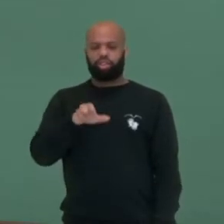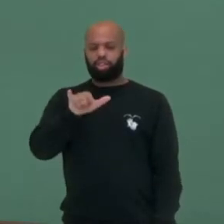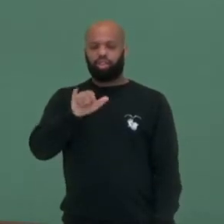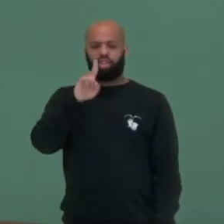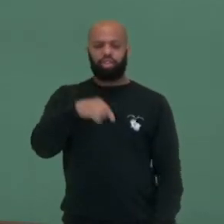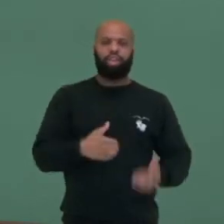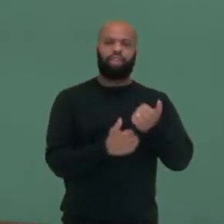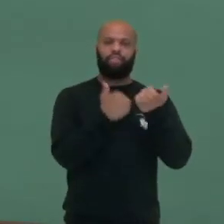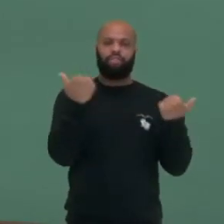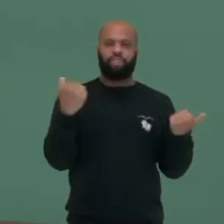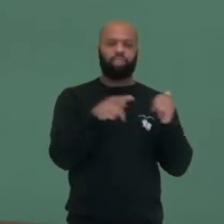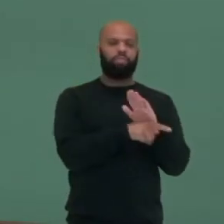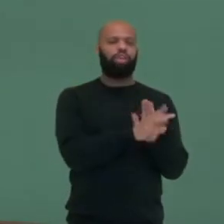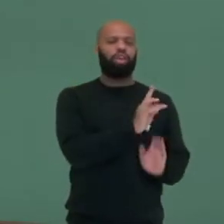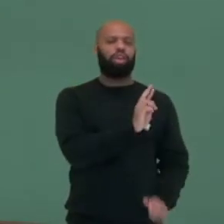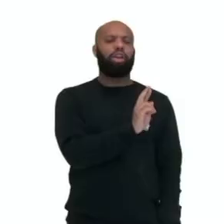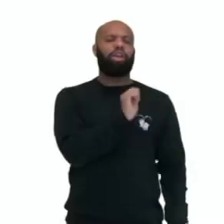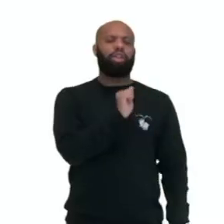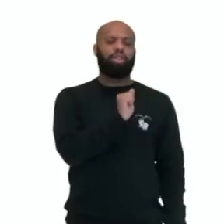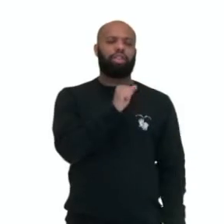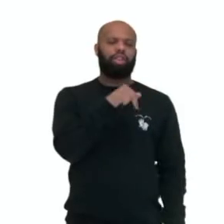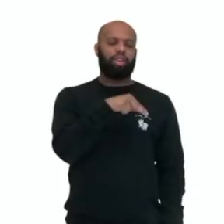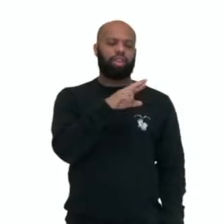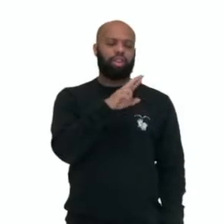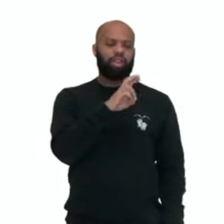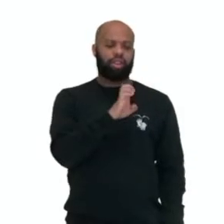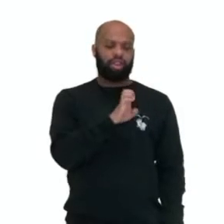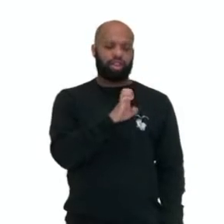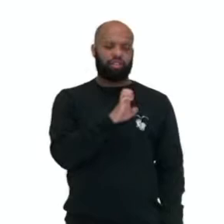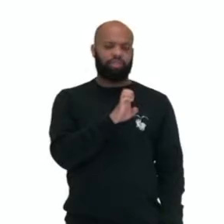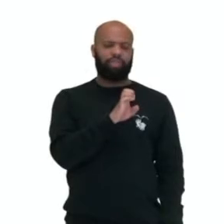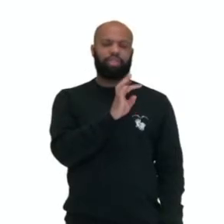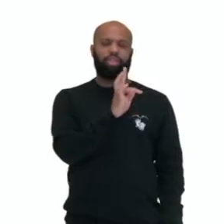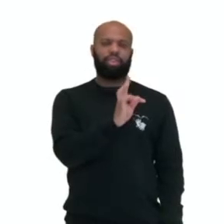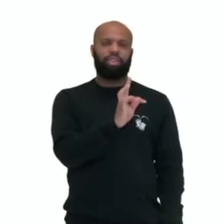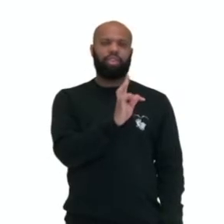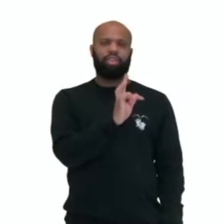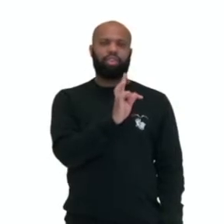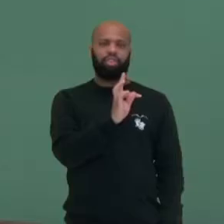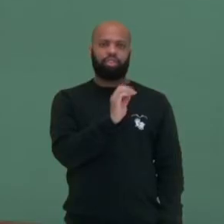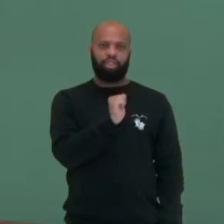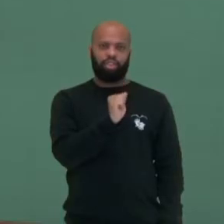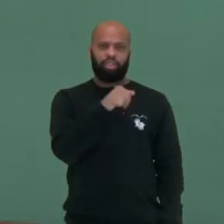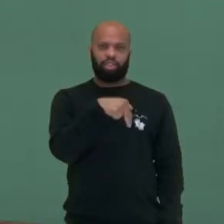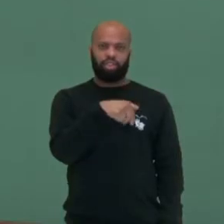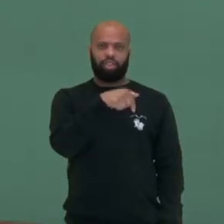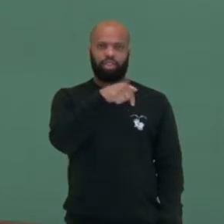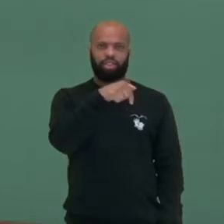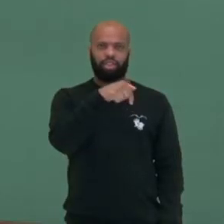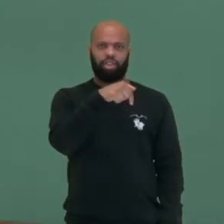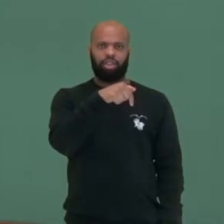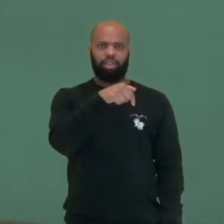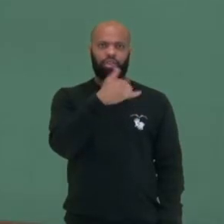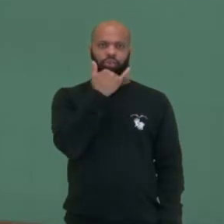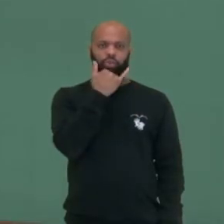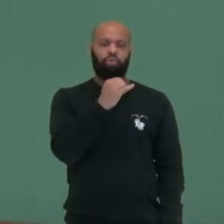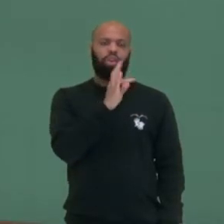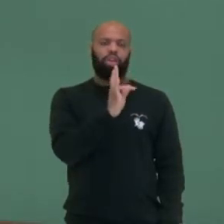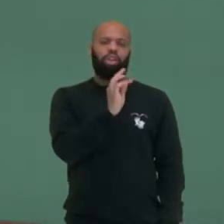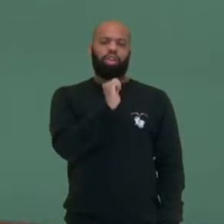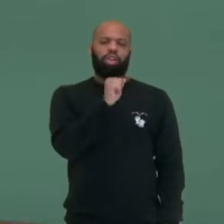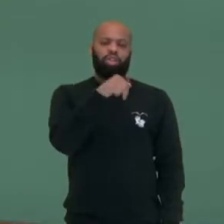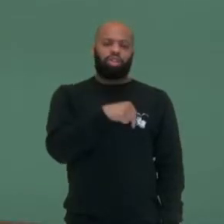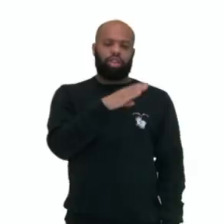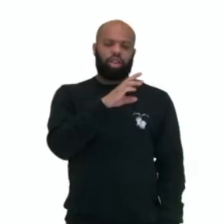Neves e assumiu após sua morte, foi a convocação de uma Constituinte, uma Assembleia Nacional Constituinte.